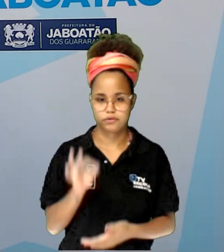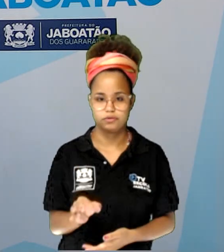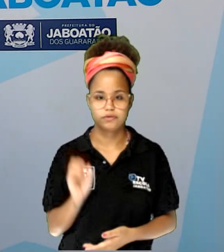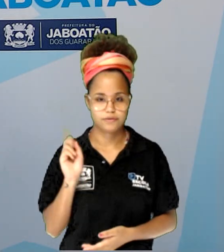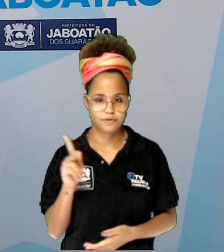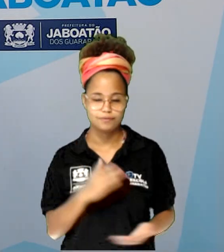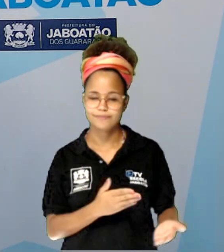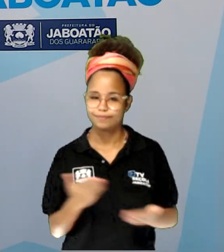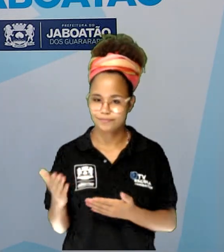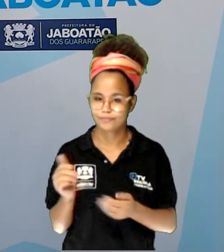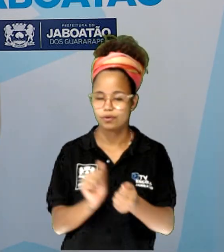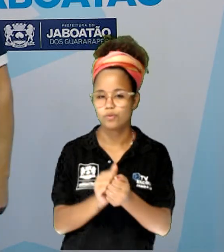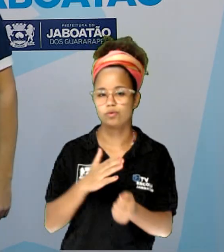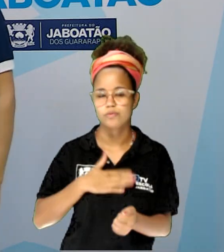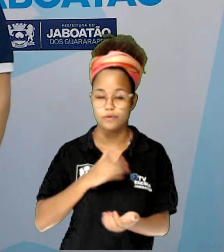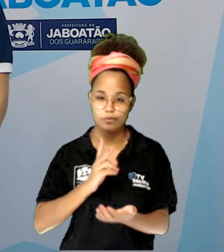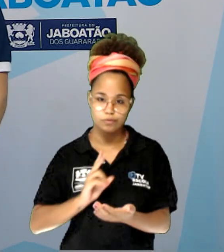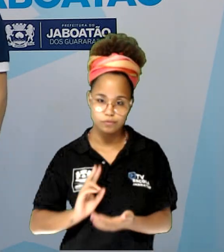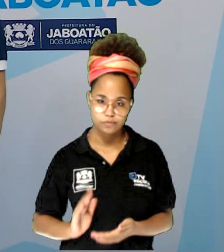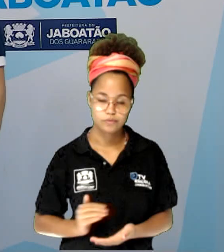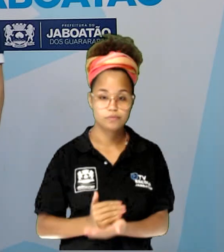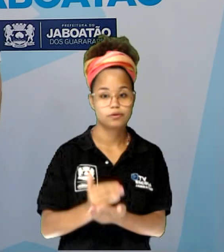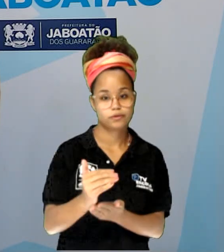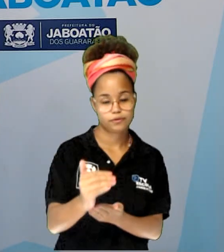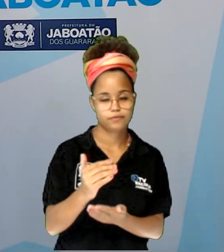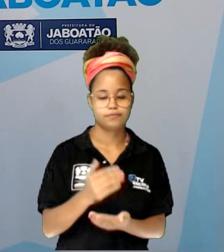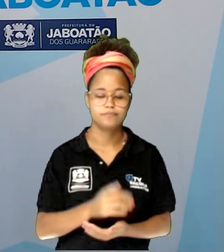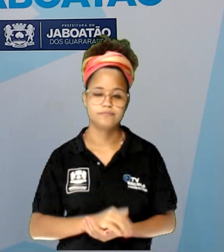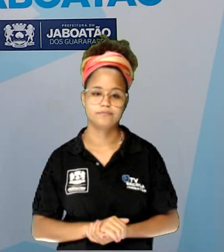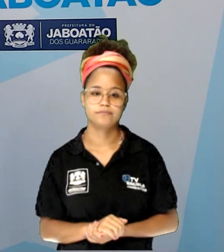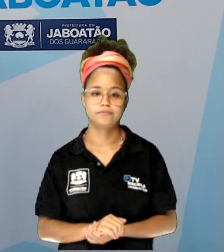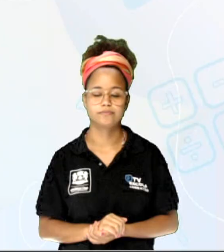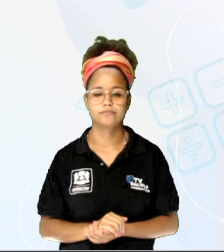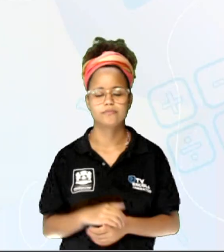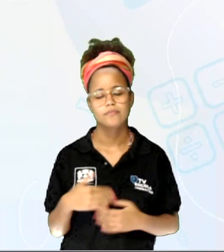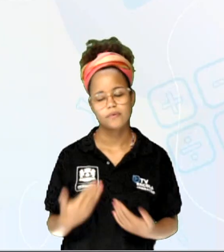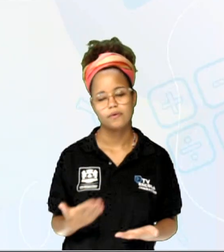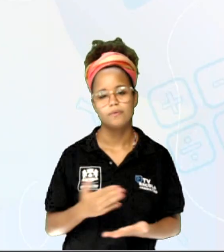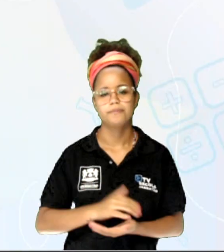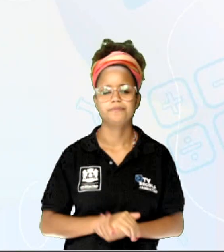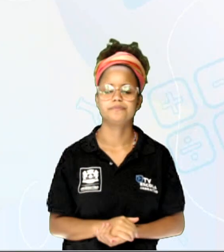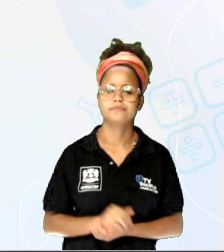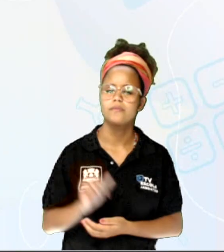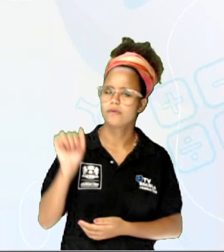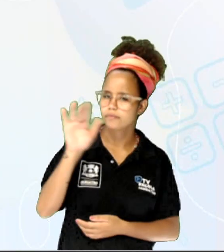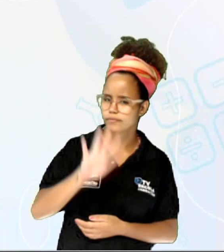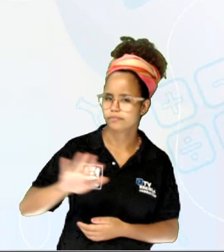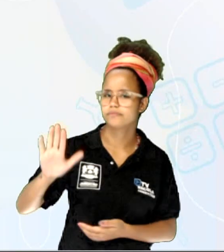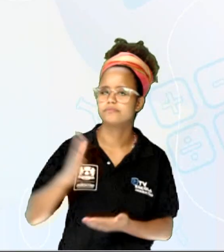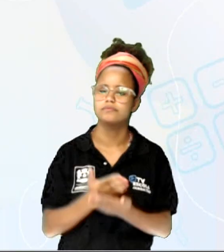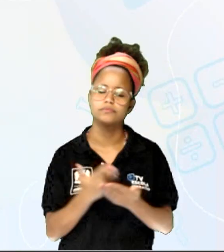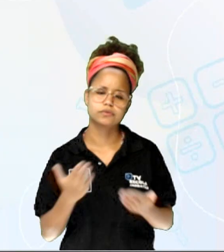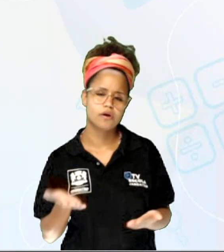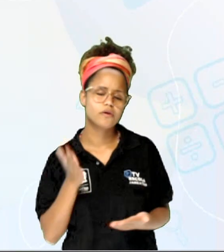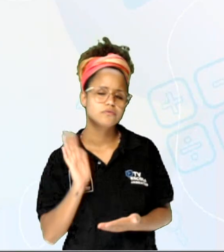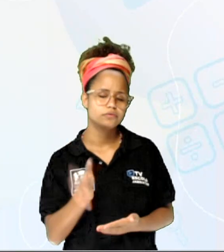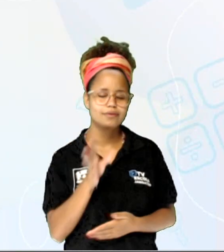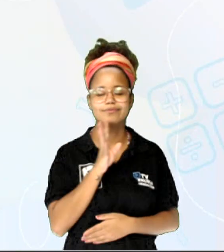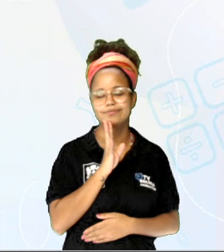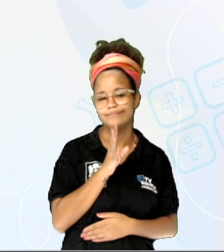Vem comigo aí para a gente poder iniciar essa resolução. Bom, aí na tela de vocês, um já conhecido,